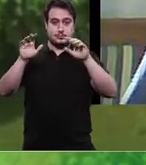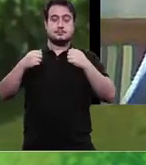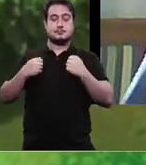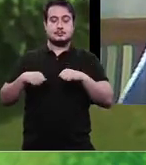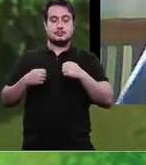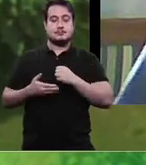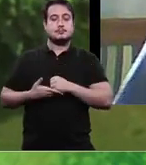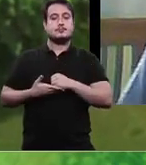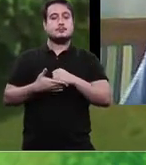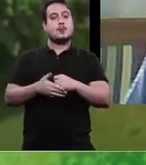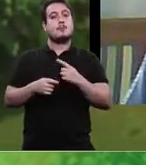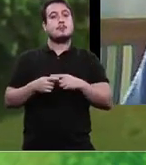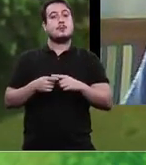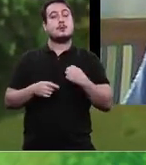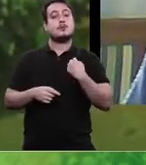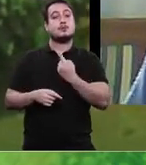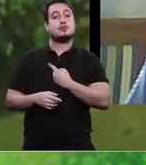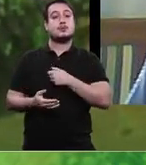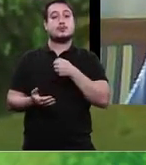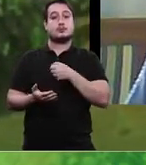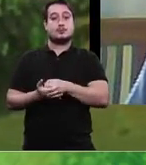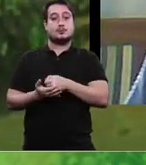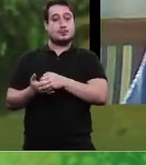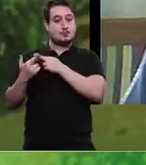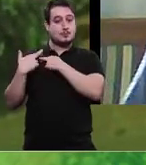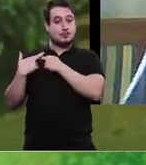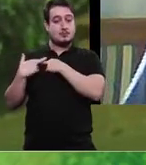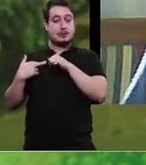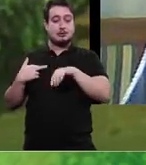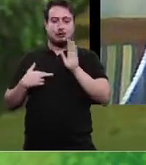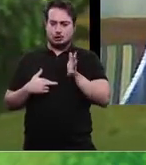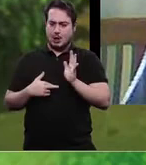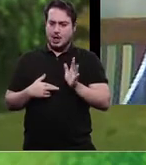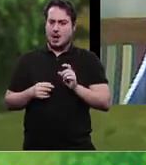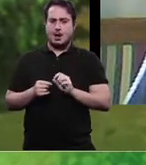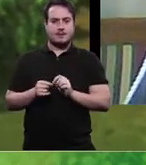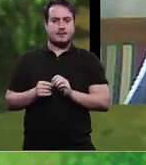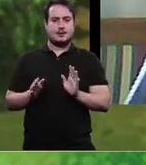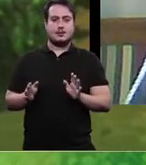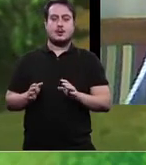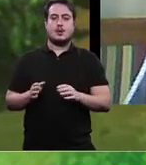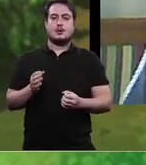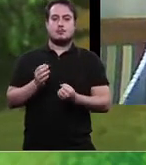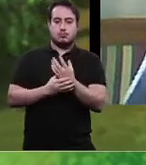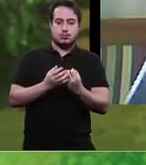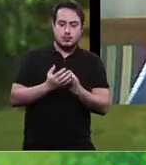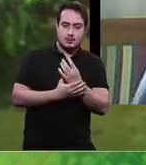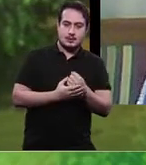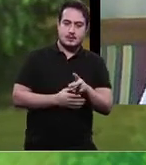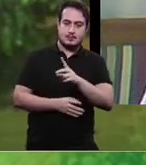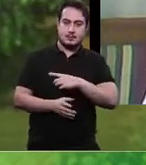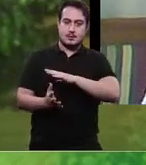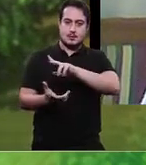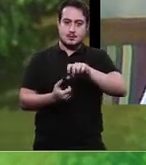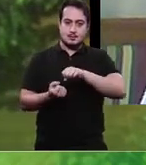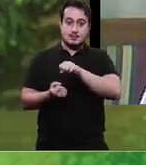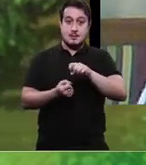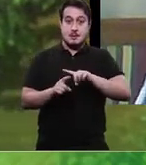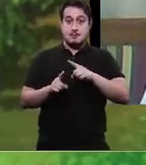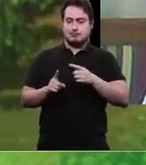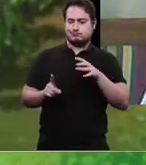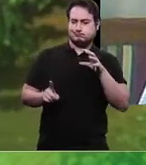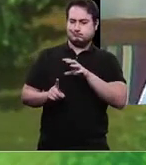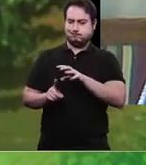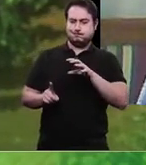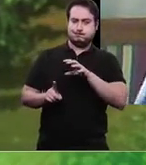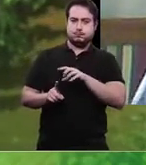precisa levar, porque o nosso dever de casa está feito, né? Nós produzimos com sustentabilidade, mas nós somos atacados